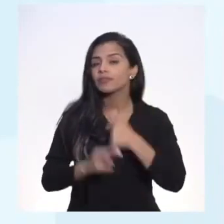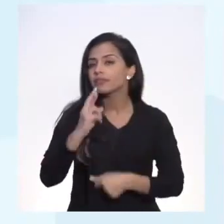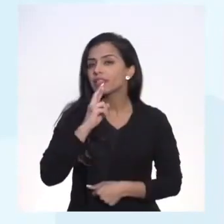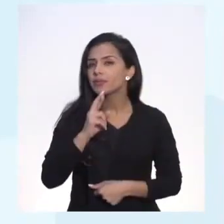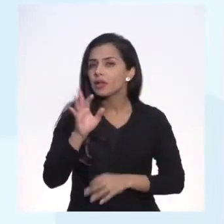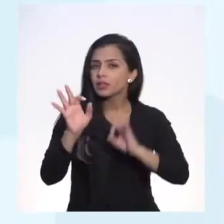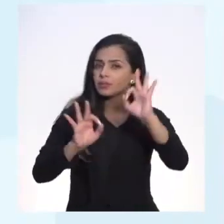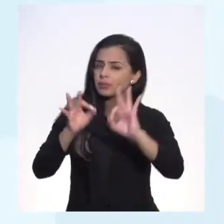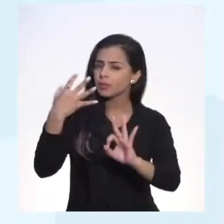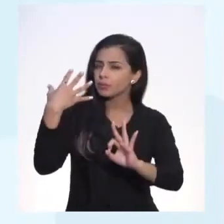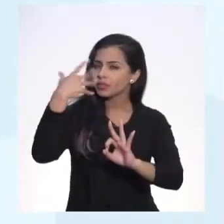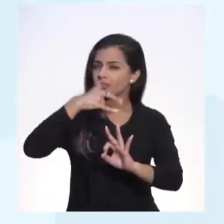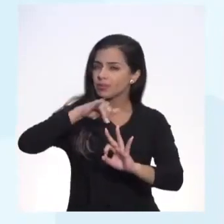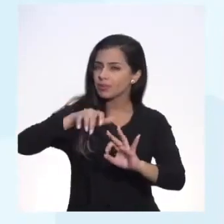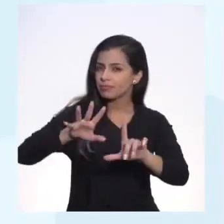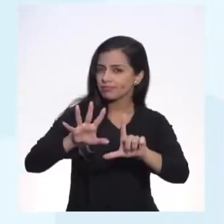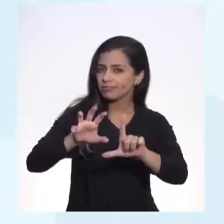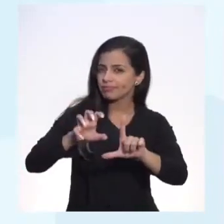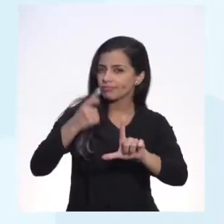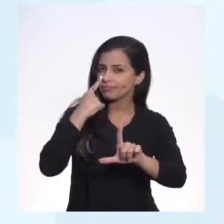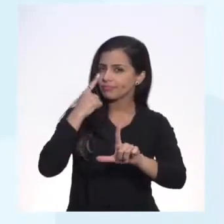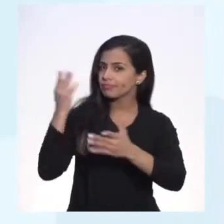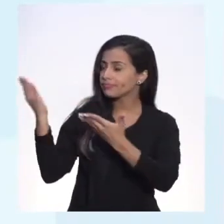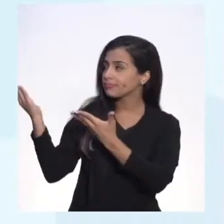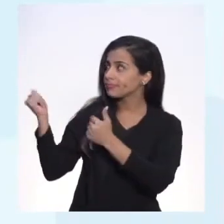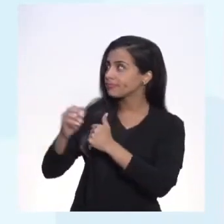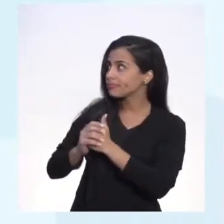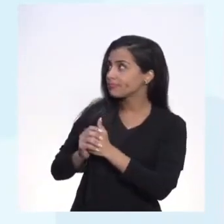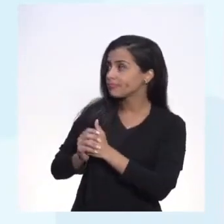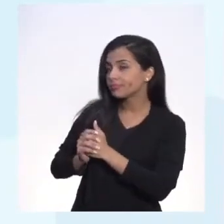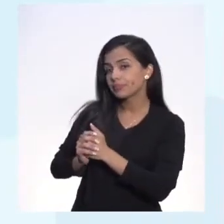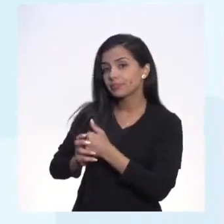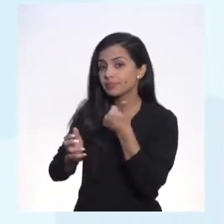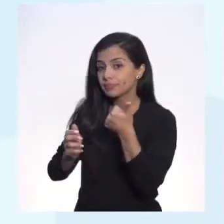que bonitinha que está. Tudo bem até aqui?